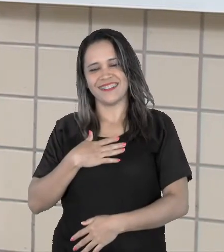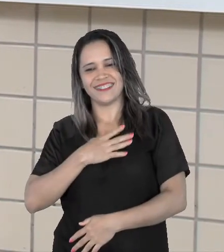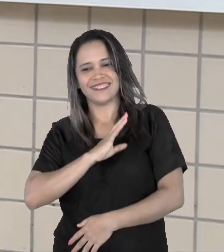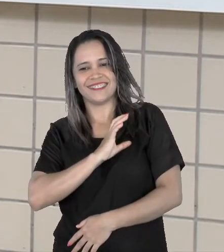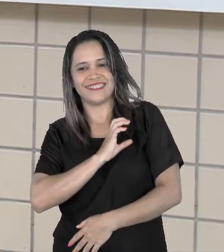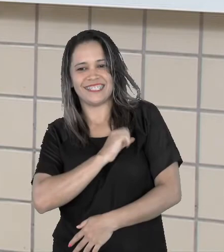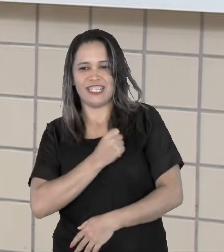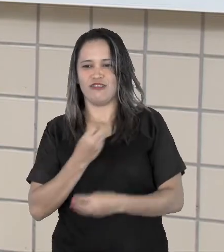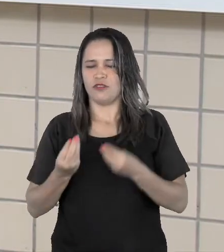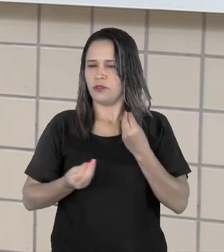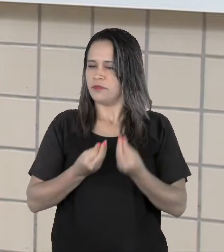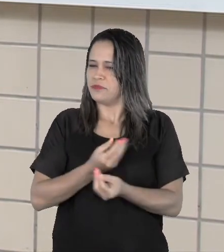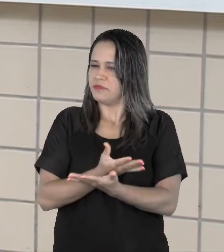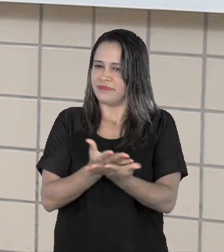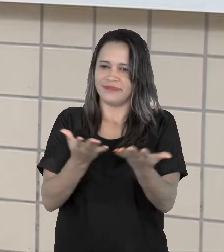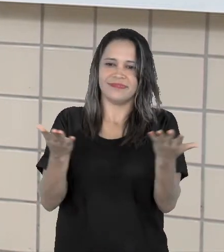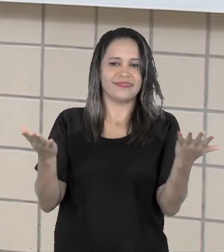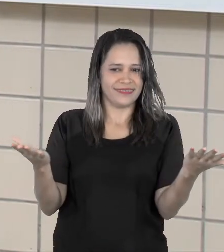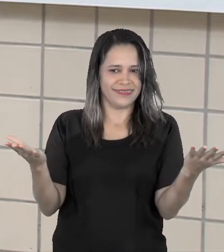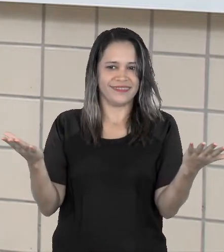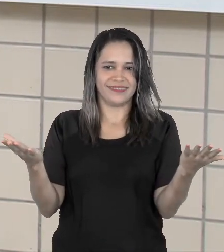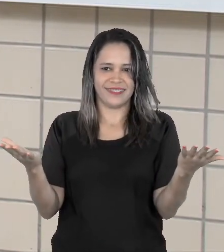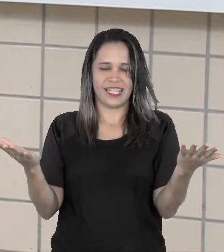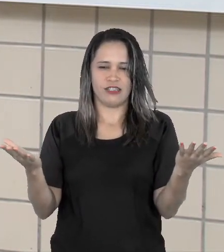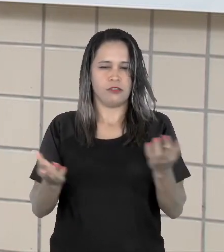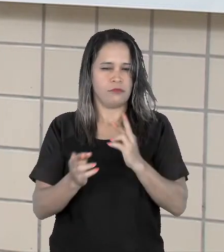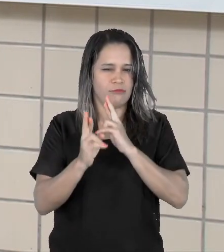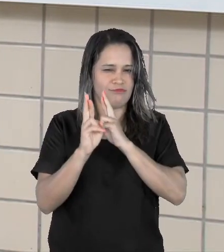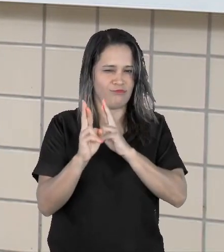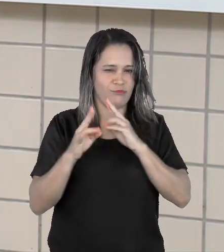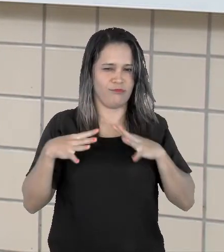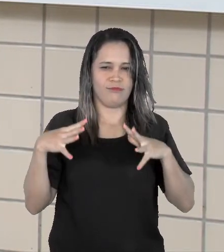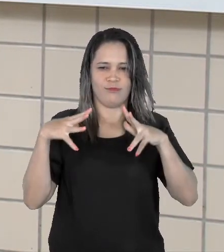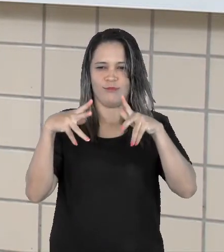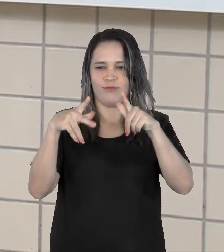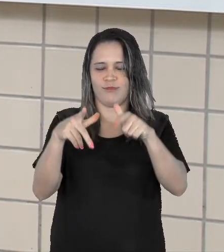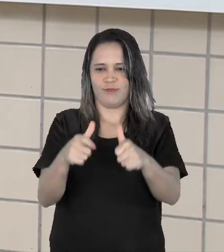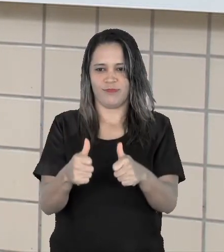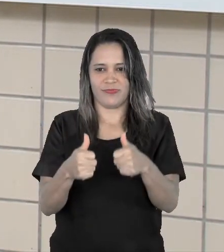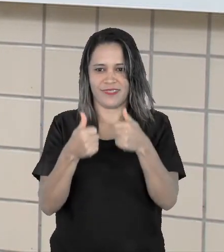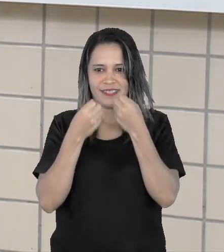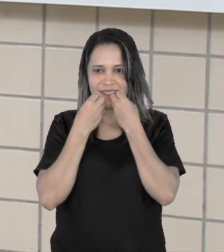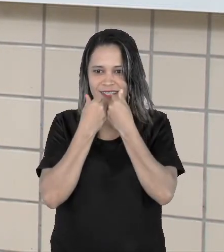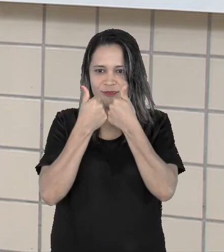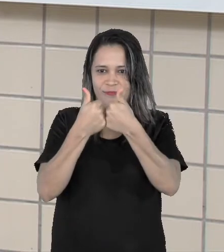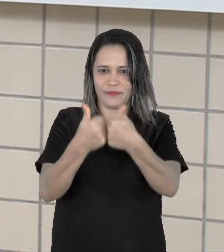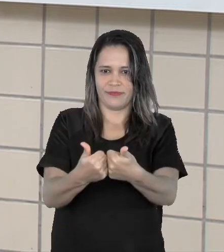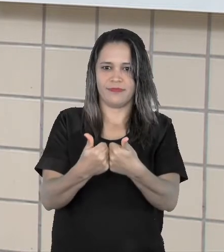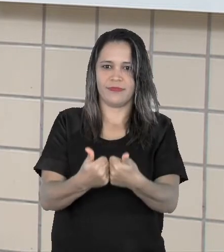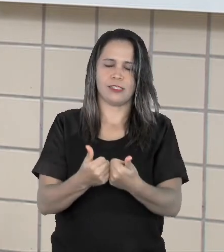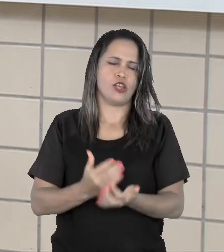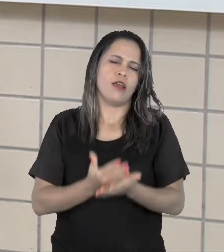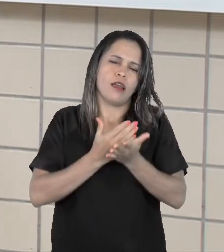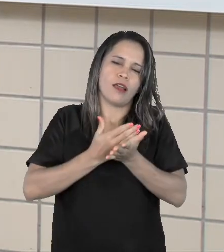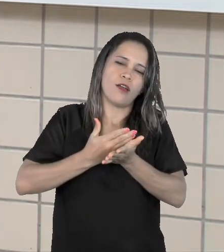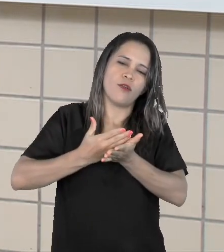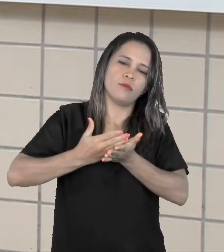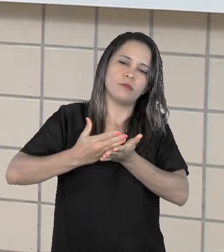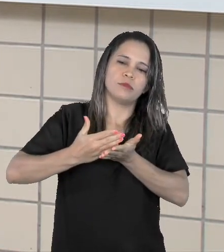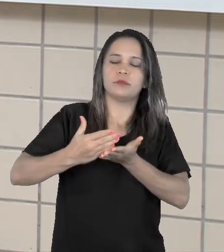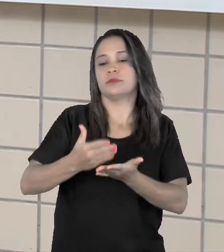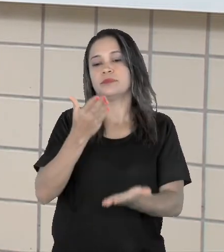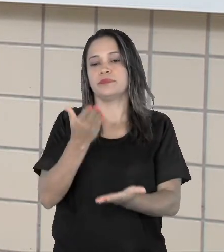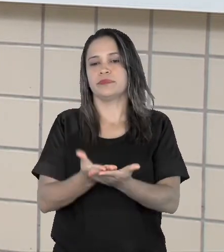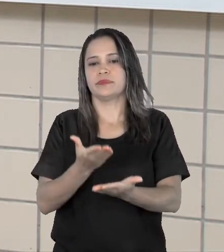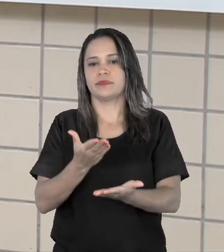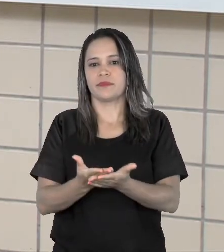Amores, como é que estão vocês? Espero que todos estejam bem. Ah, eu quero começar essa